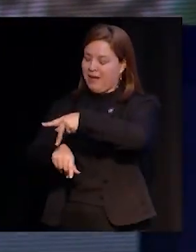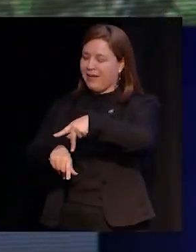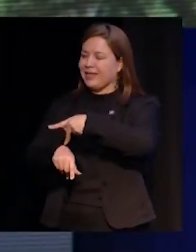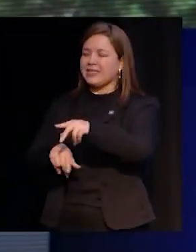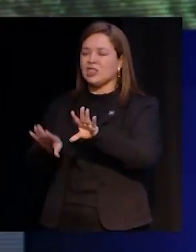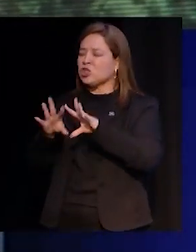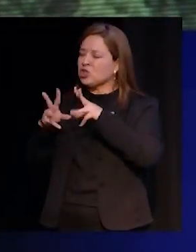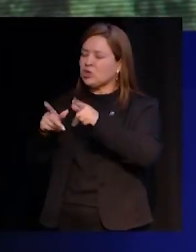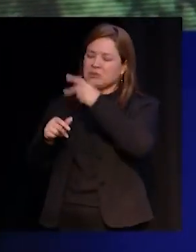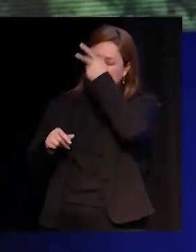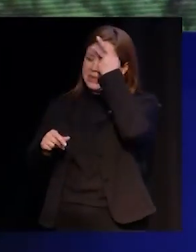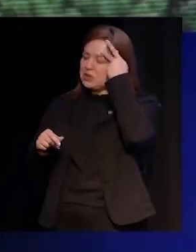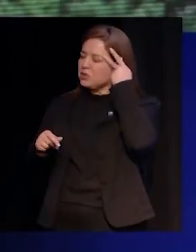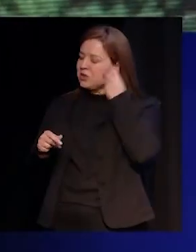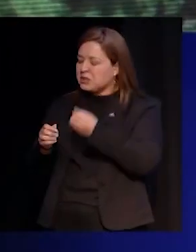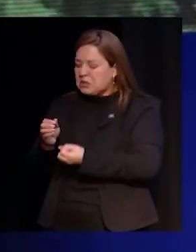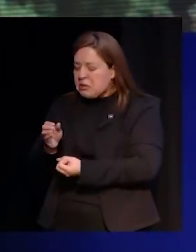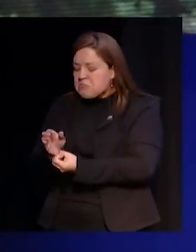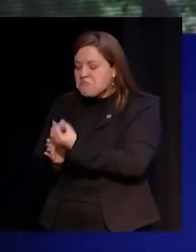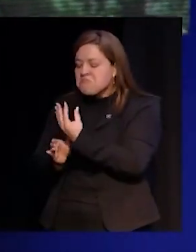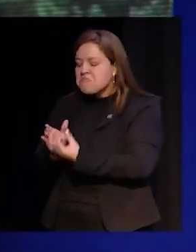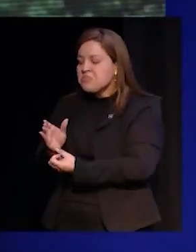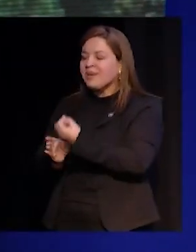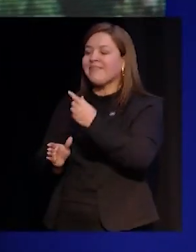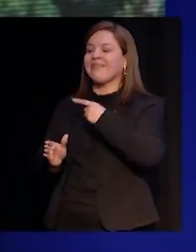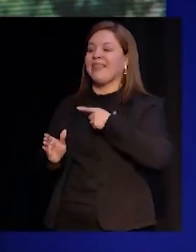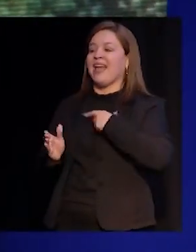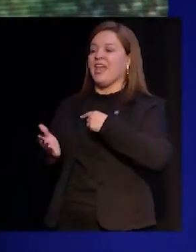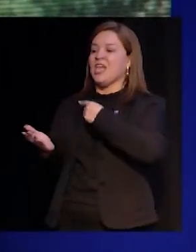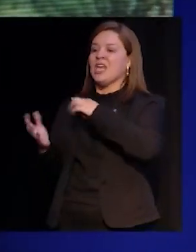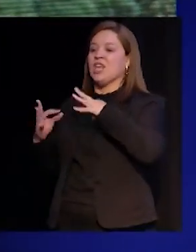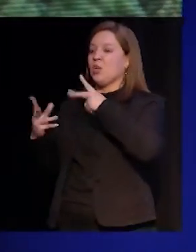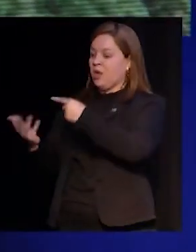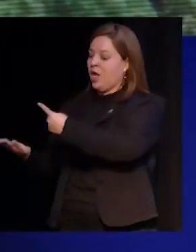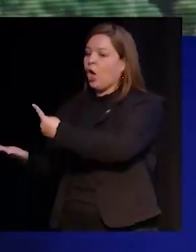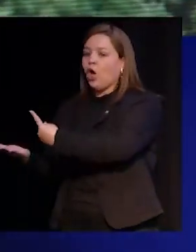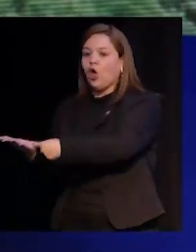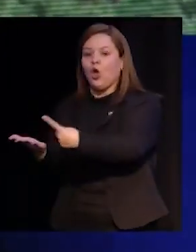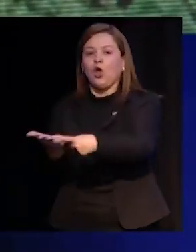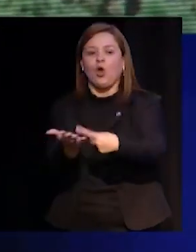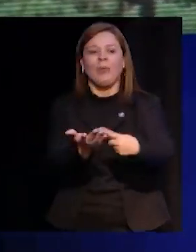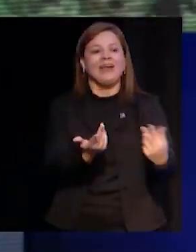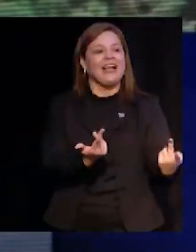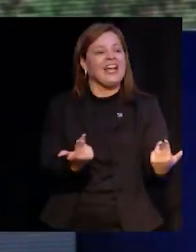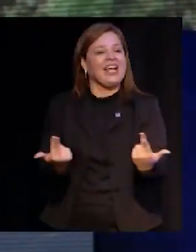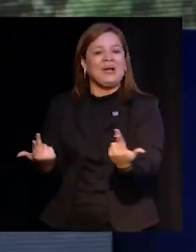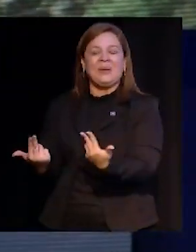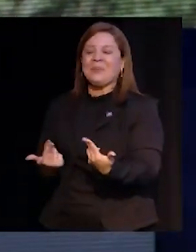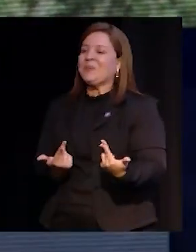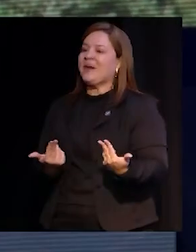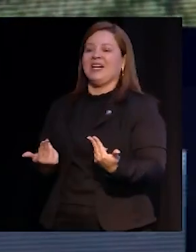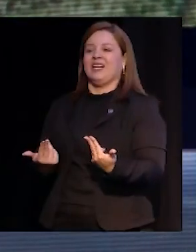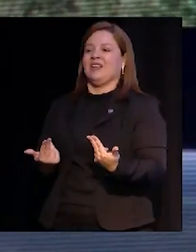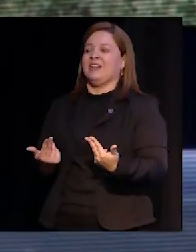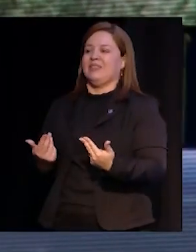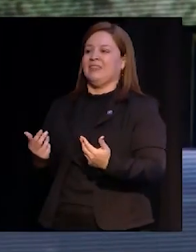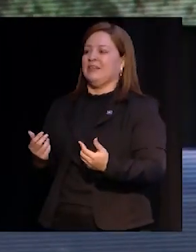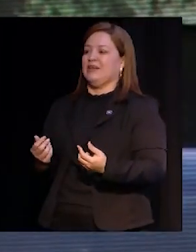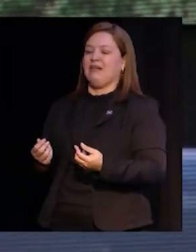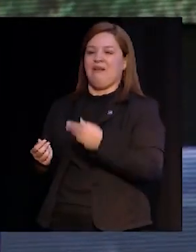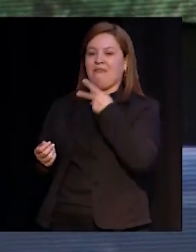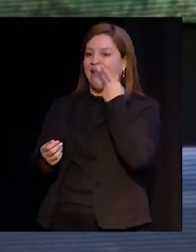os produtores tenham o mesmo compromisso ou sejam submetidos à mesma